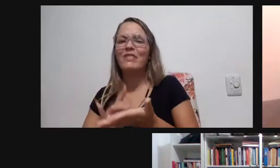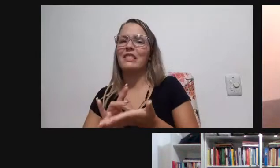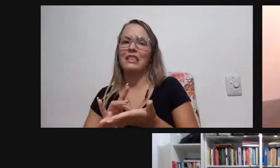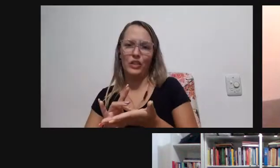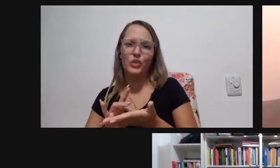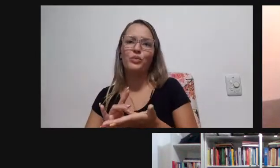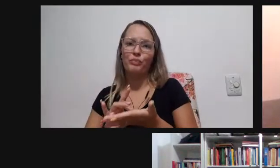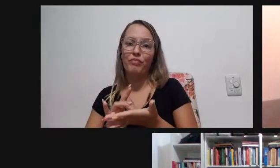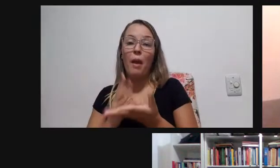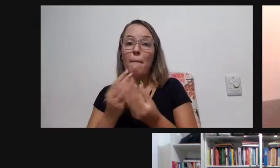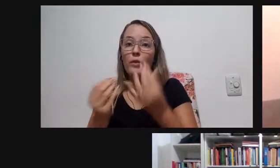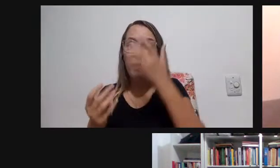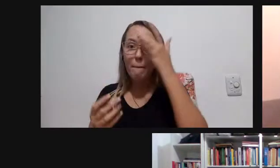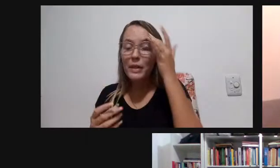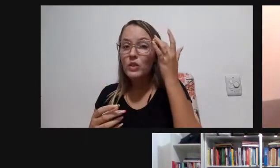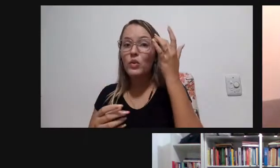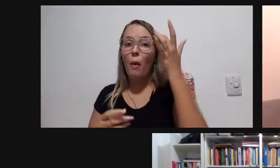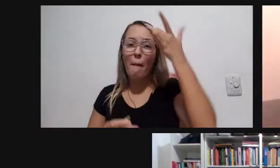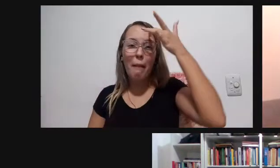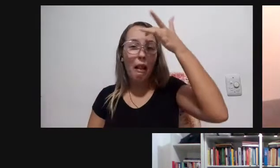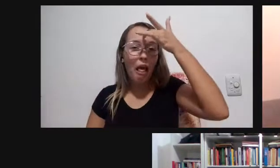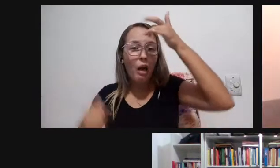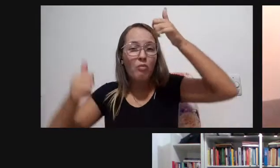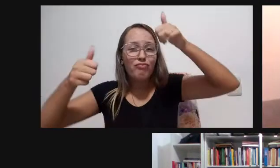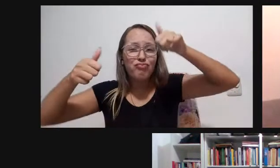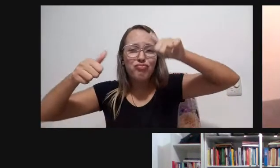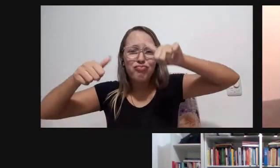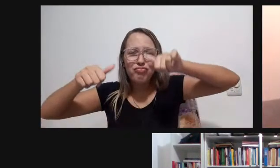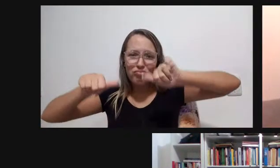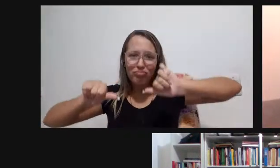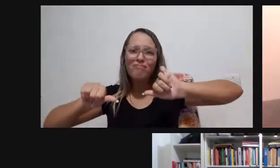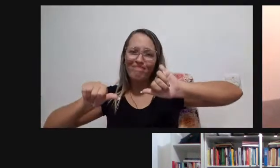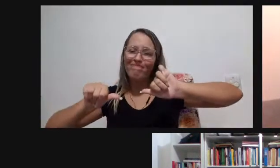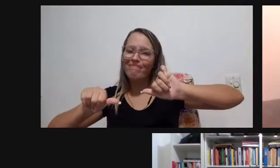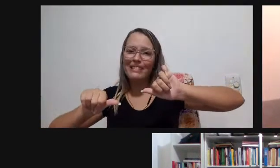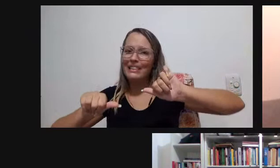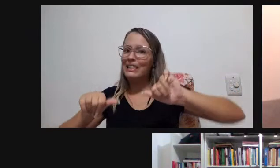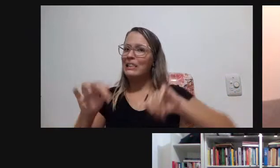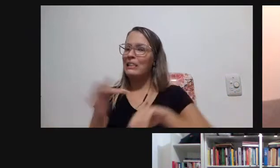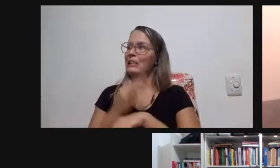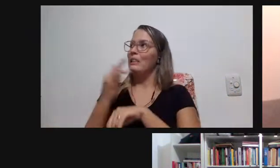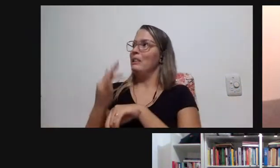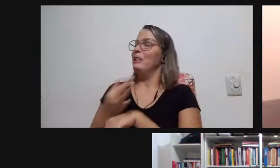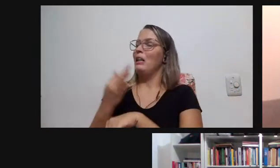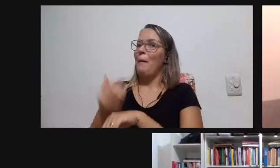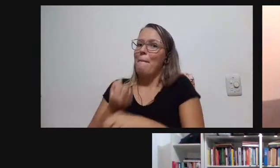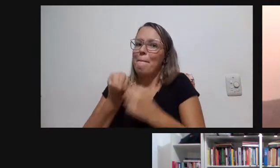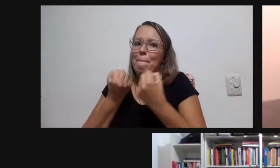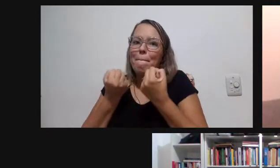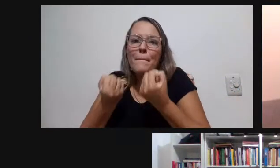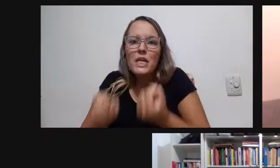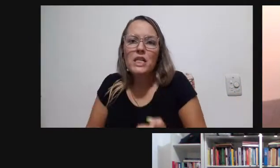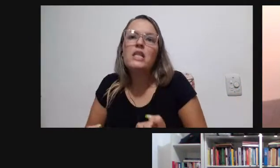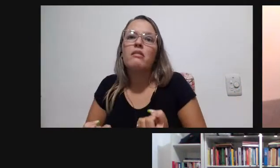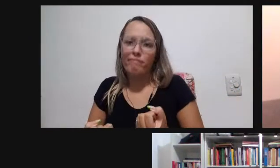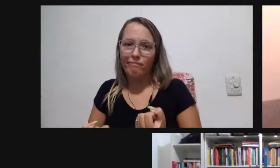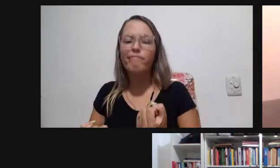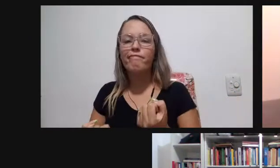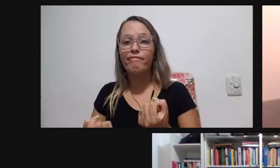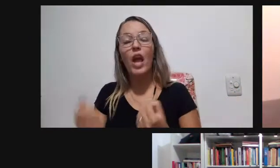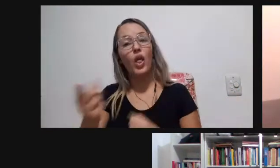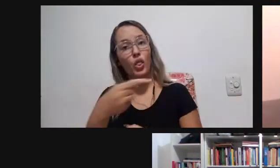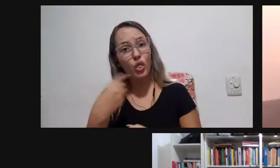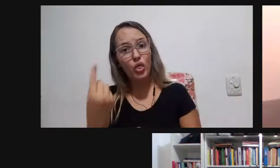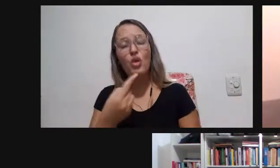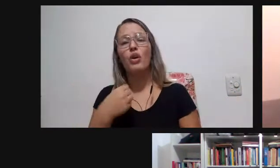com problema de saúde mental, que não tá aguentando, né, a situação, porque é uma situação pesada. E como todo mundo, eu também